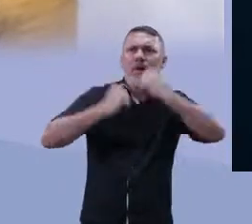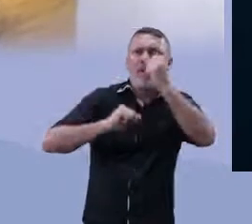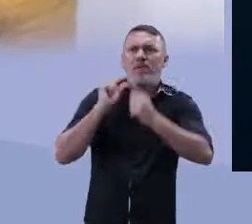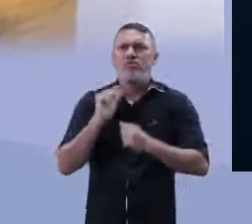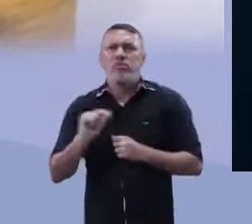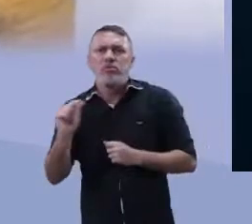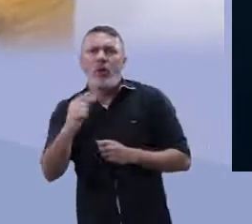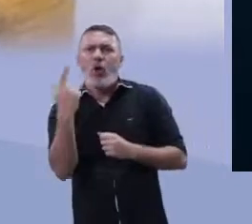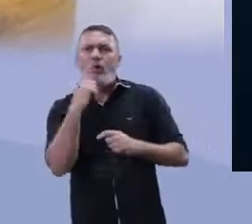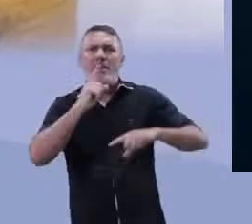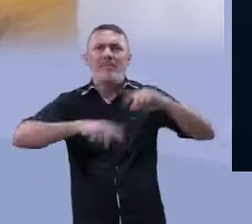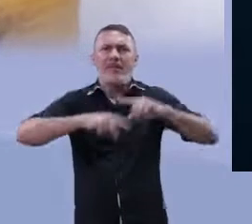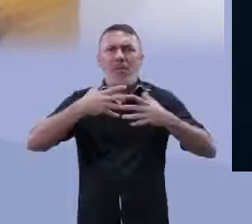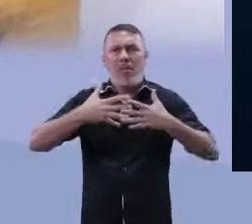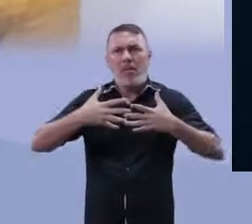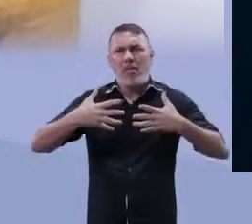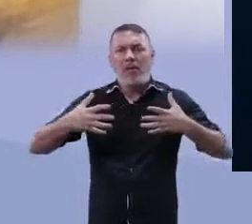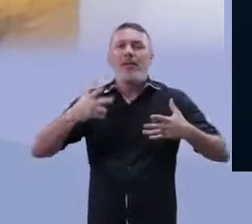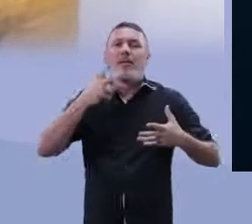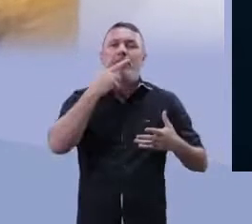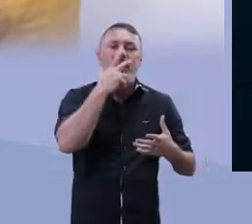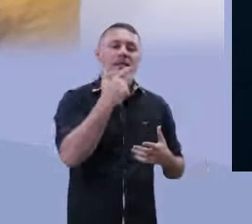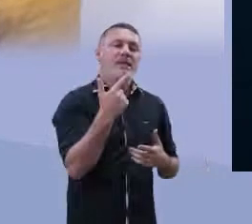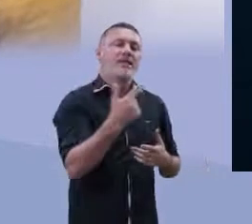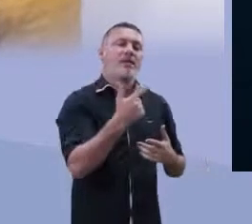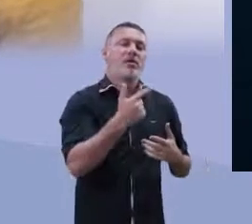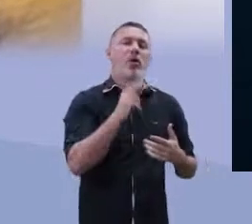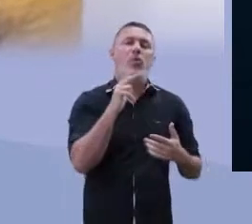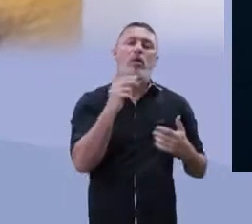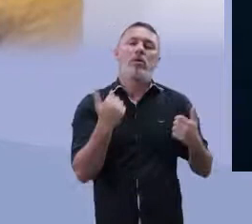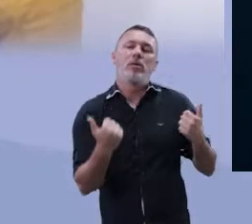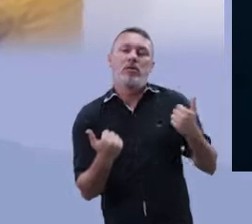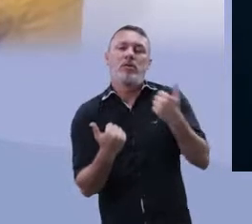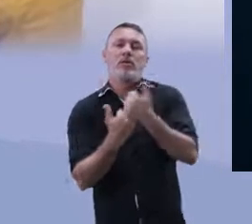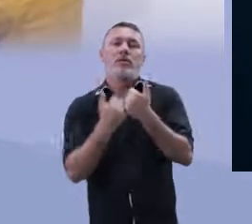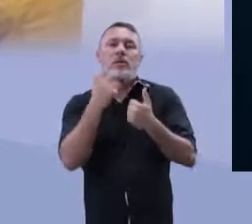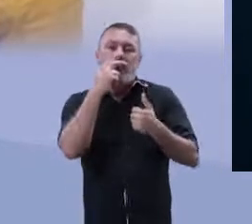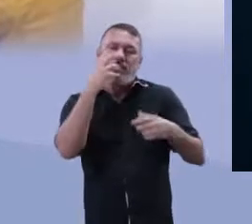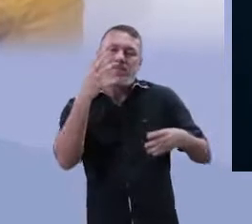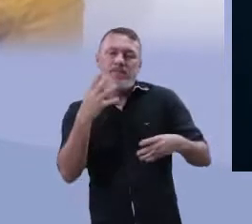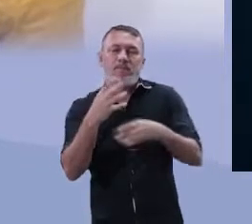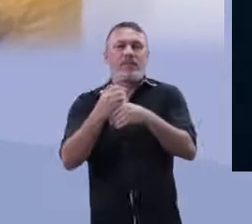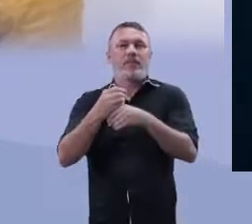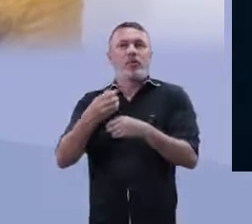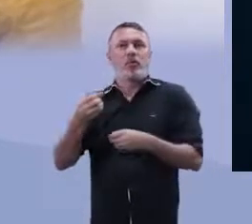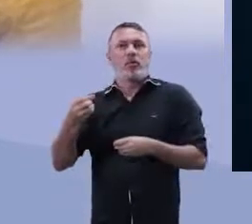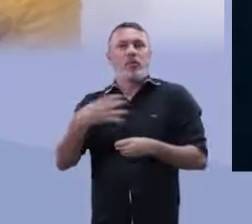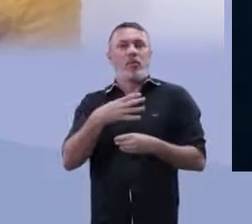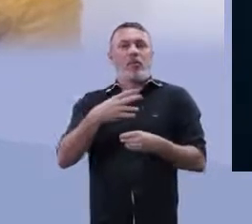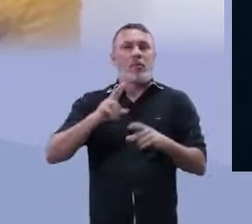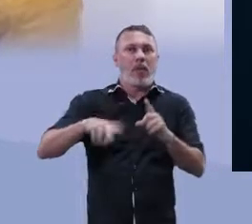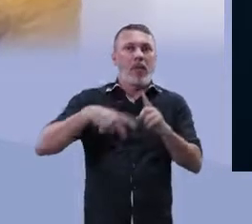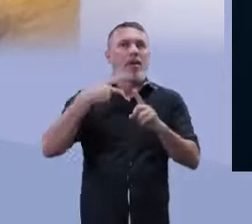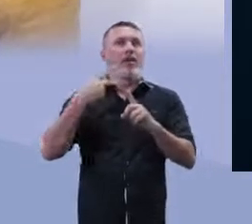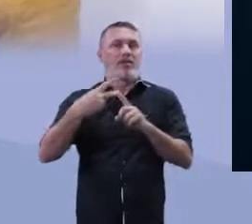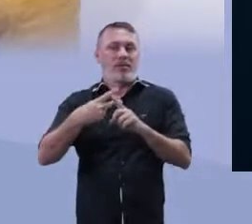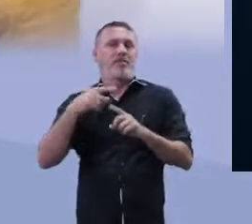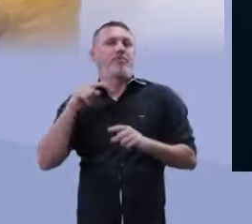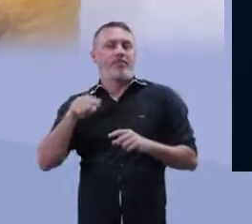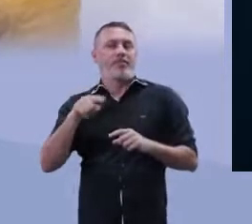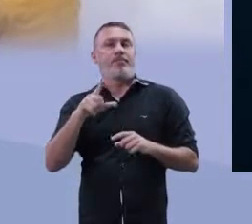produtivo que for alavancado, recebeu, vamos dizer assim, numa linguagem, né, mais moderna, um upgrade, né, maior ainda. Ou